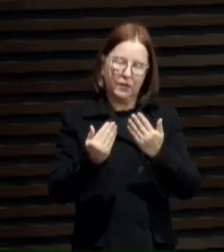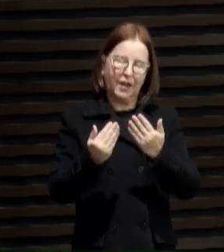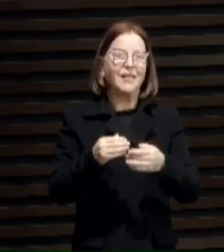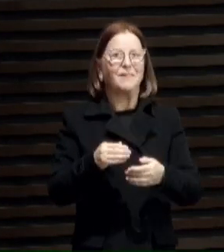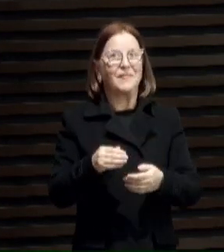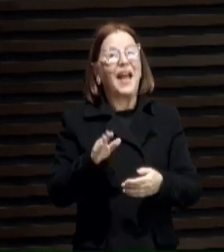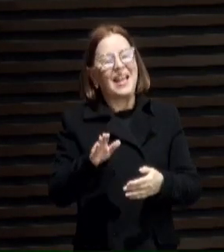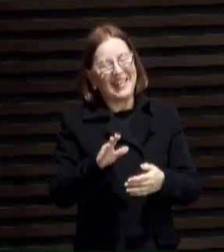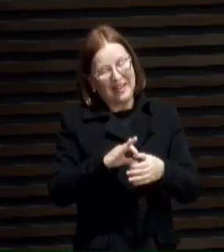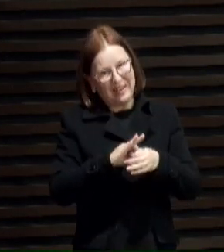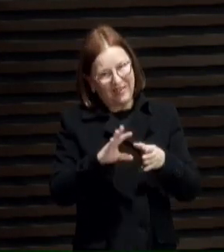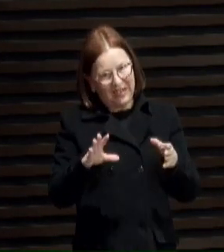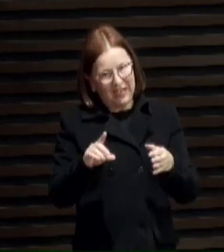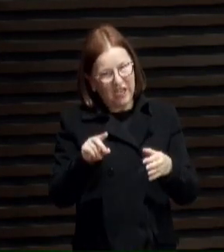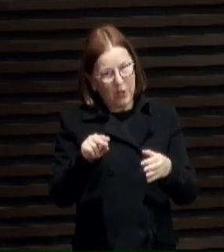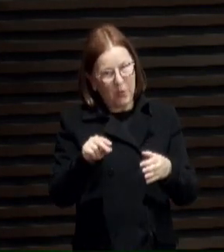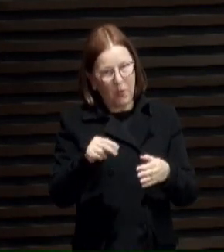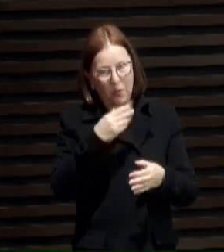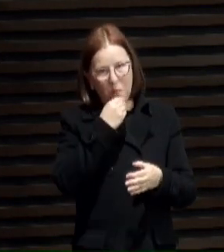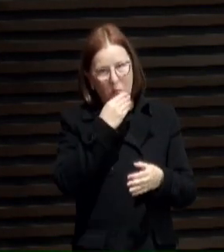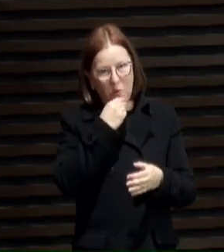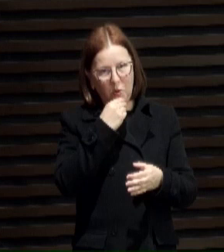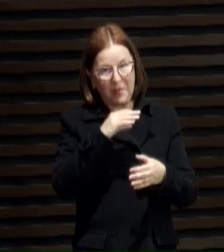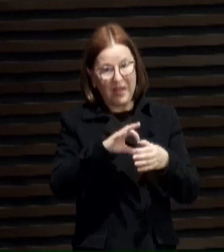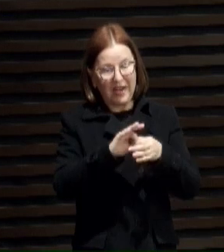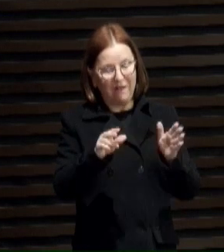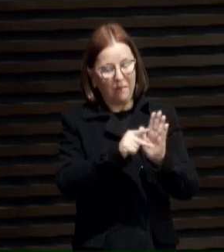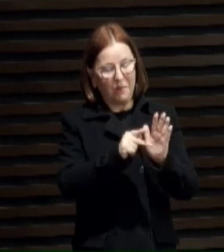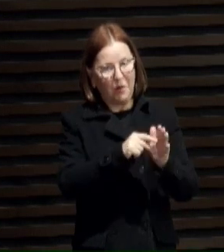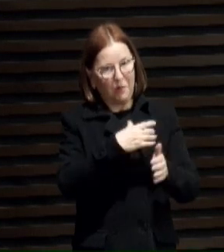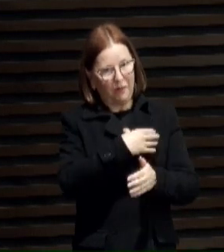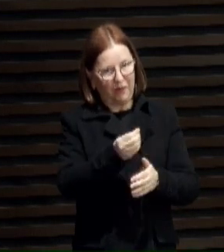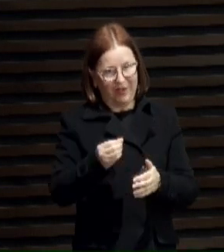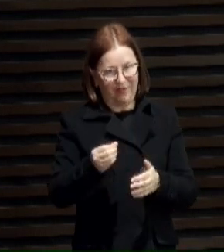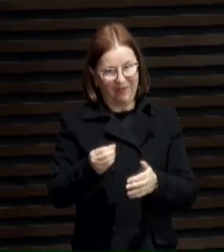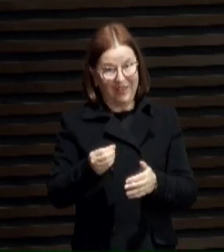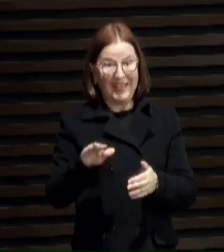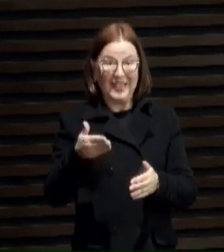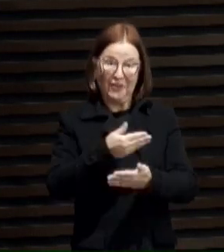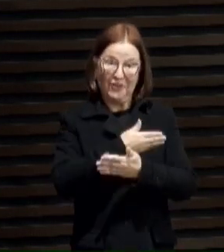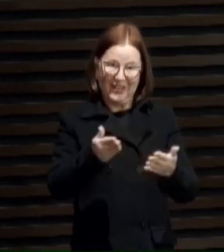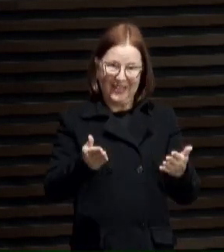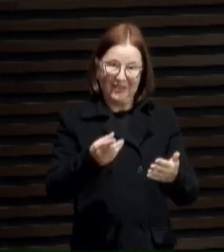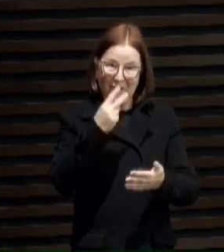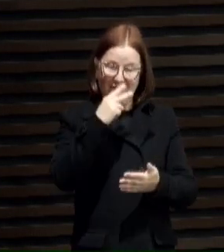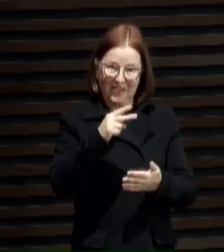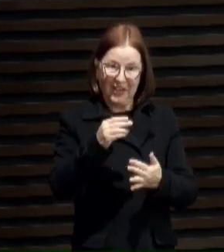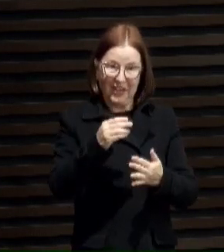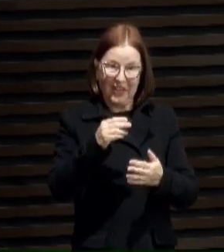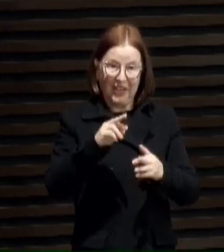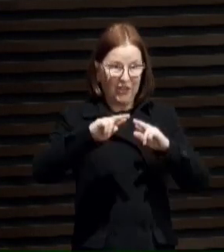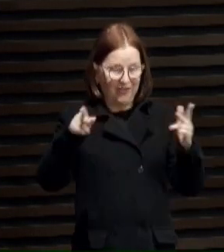seu filho que o serve. Então vereis outra vez a diferença entre o justo e o